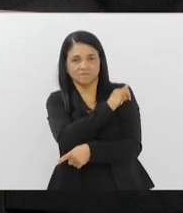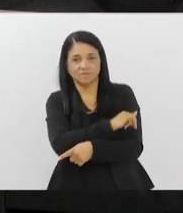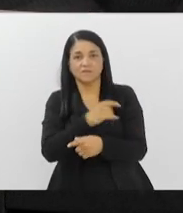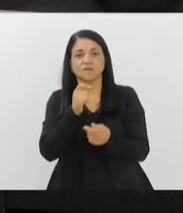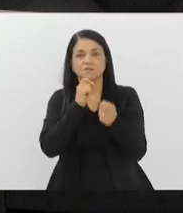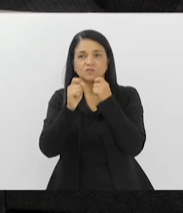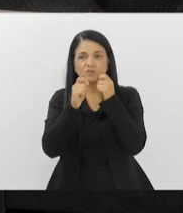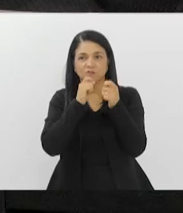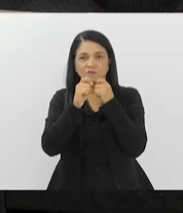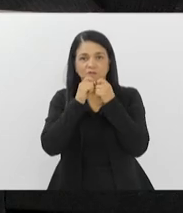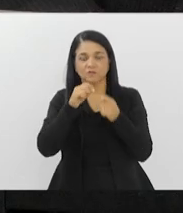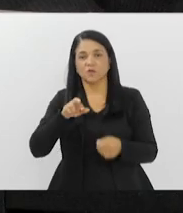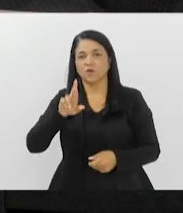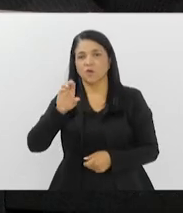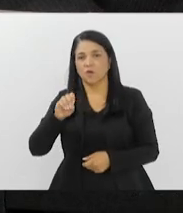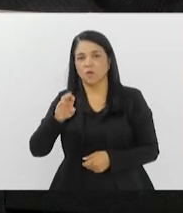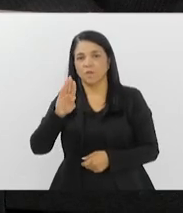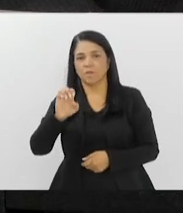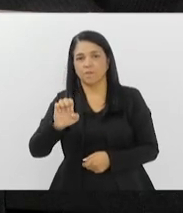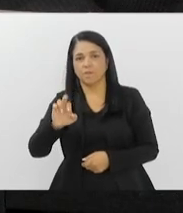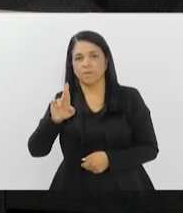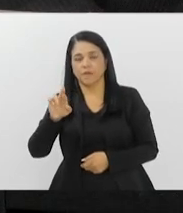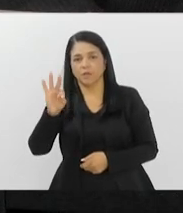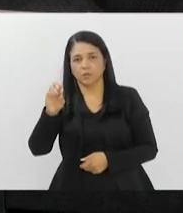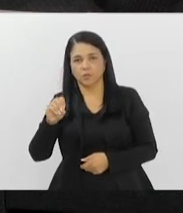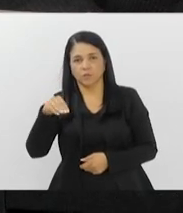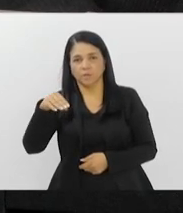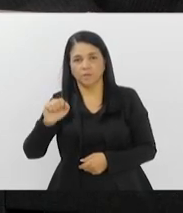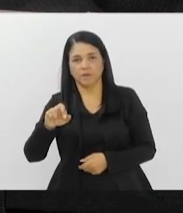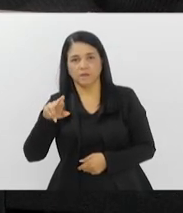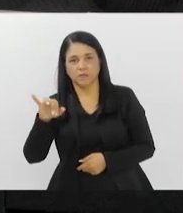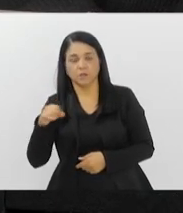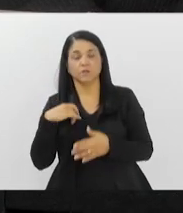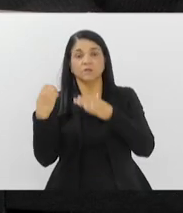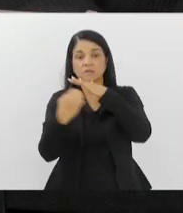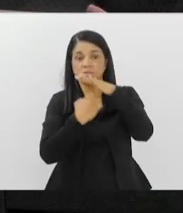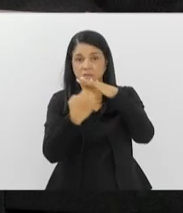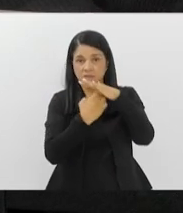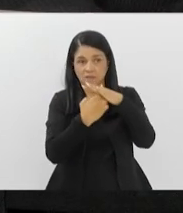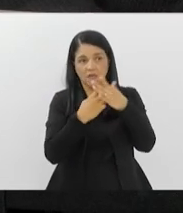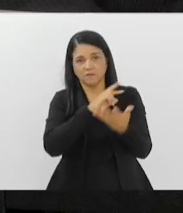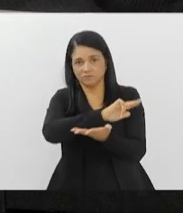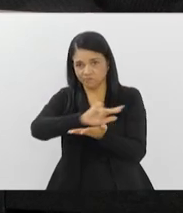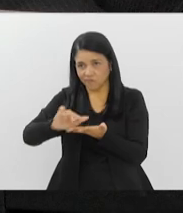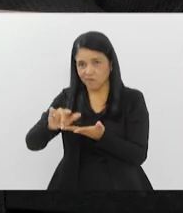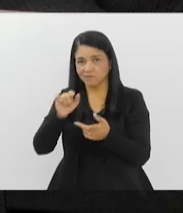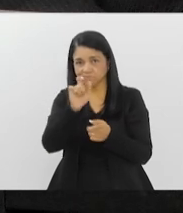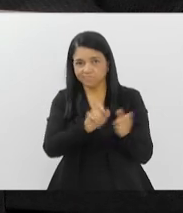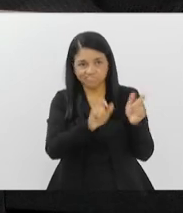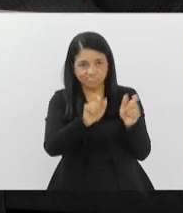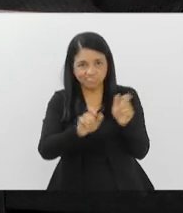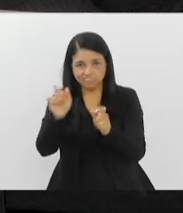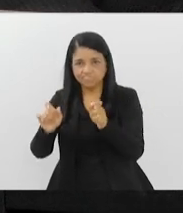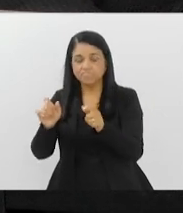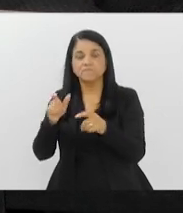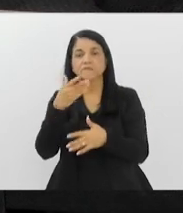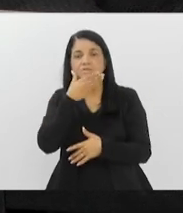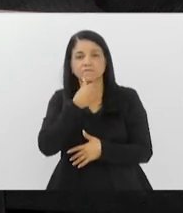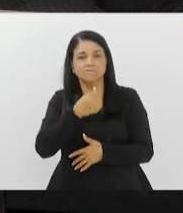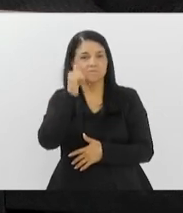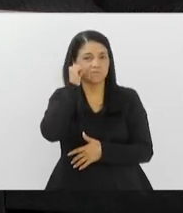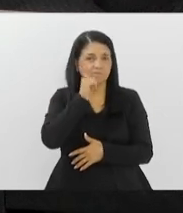jornalista Roberto Marinho, senhores empresários, senhoras e senhores,